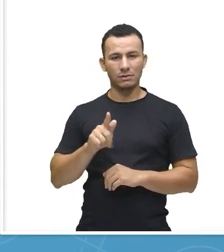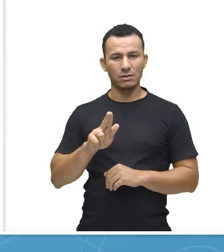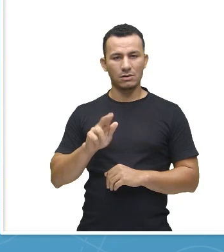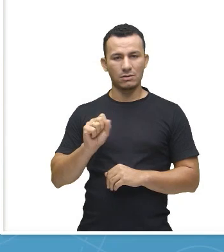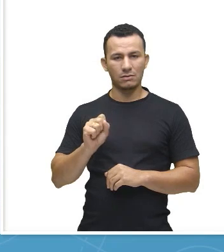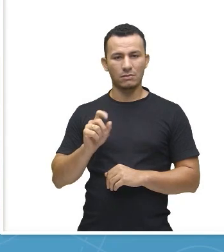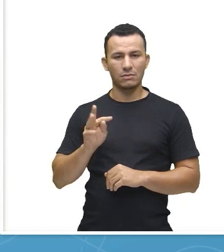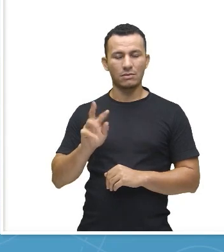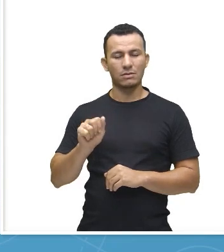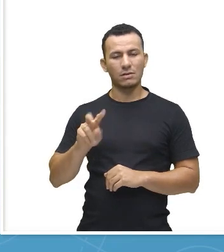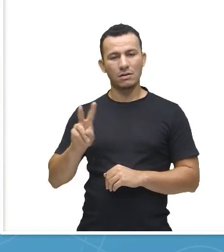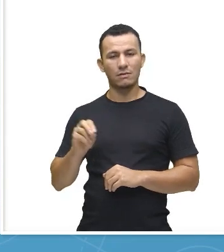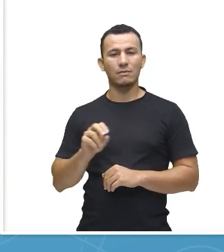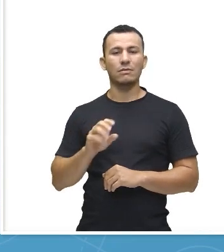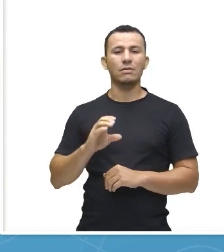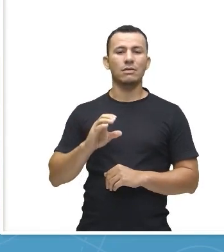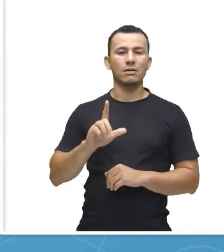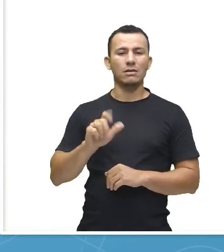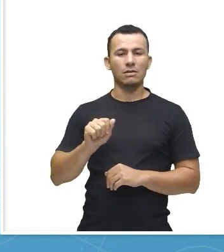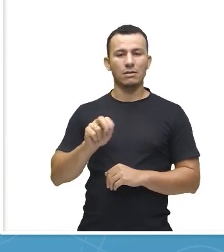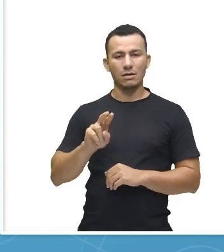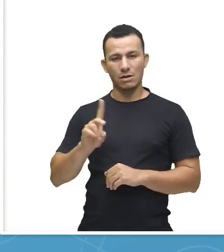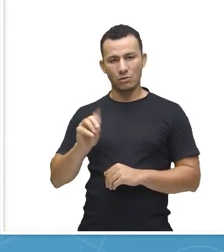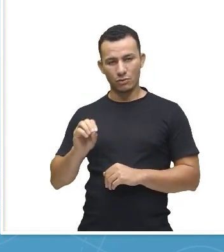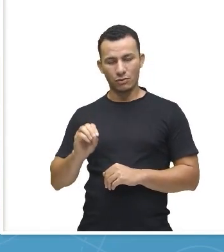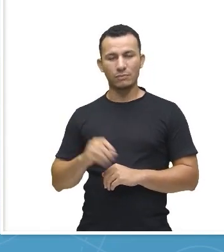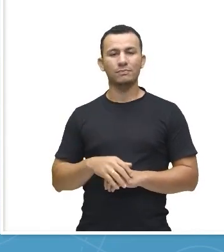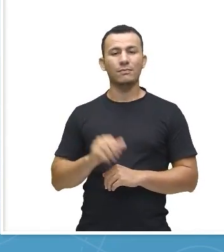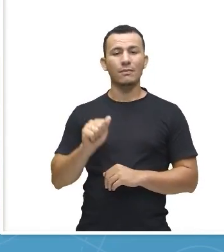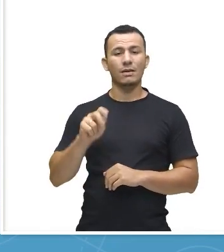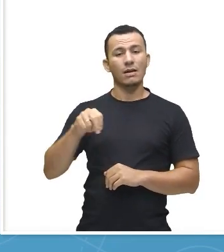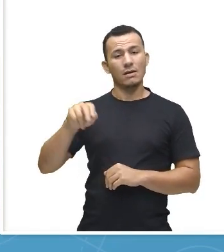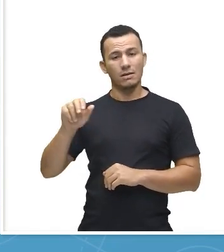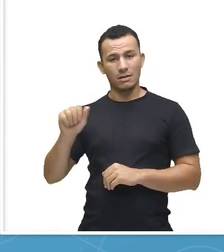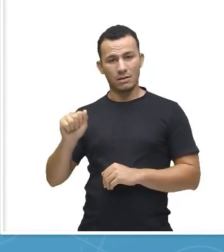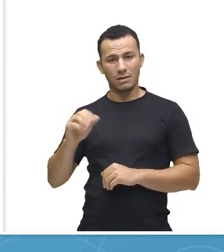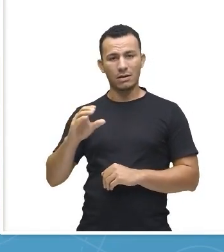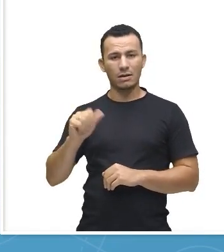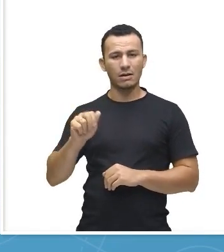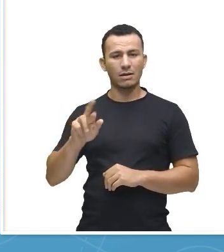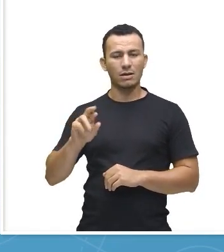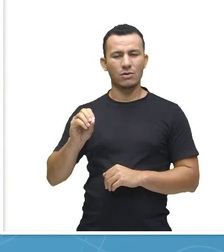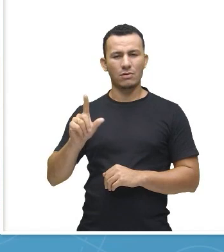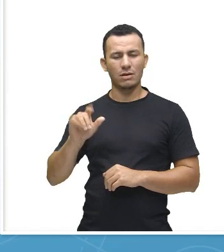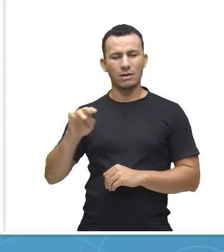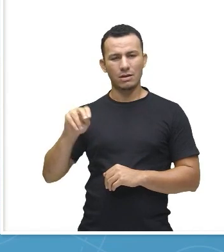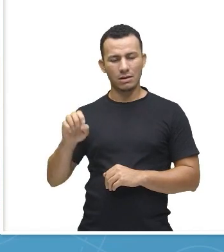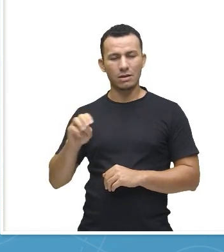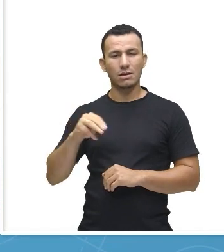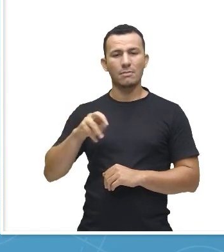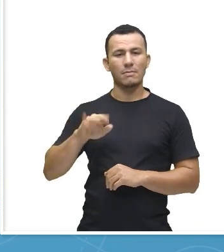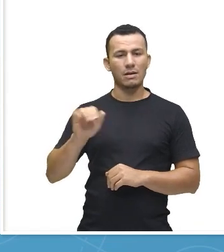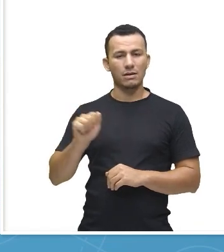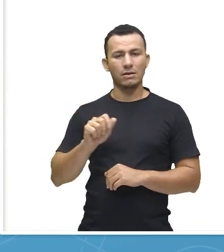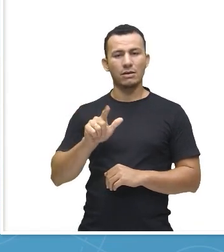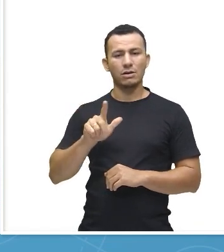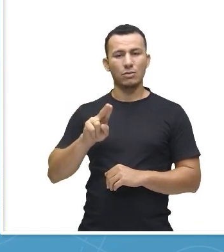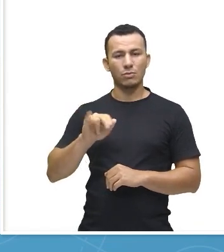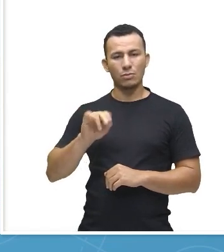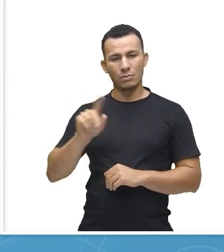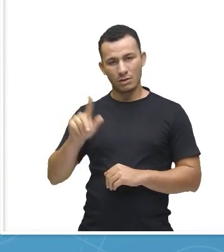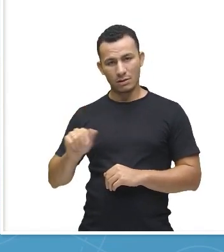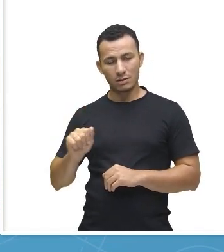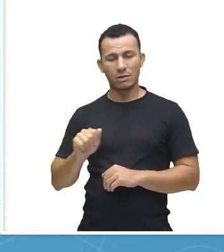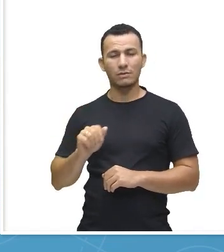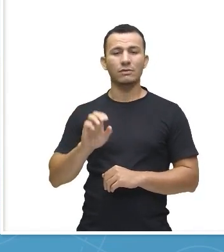Gustavo, Cláudio, a Anne Carolina, Maria Luísa, o Davi, a Camila,